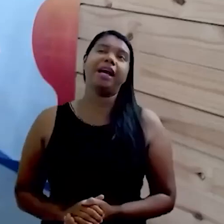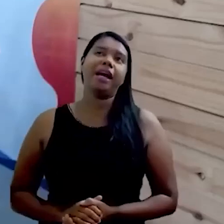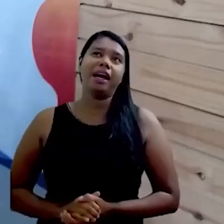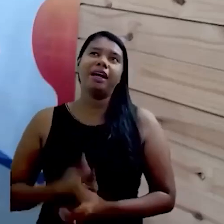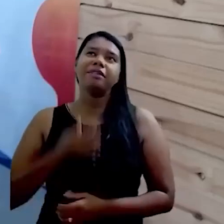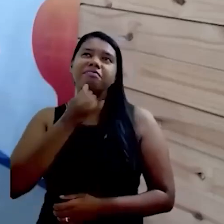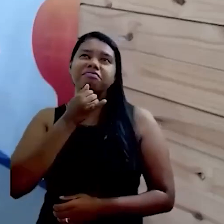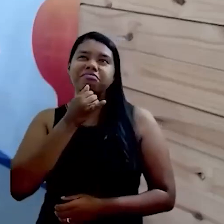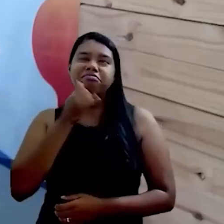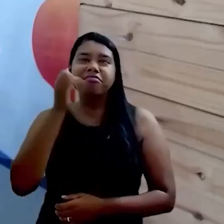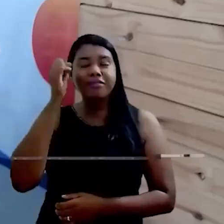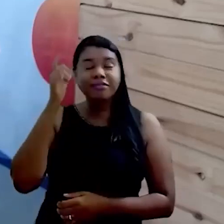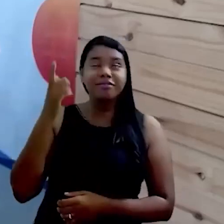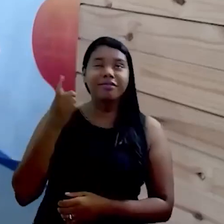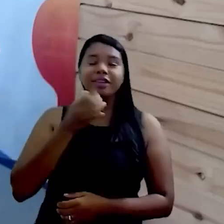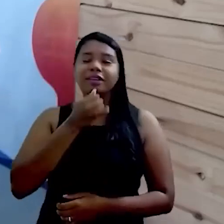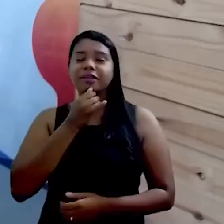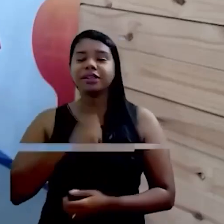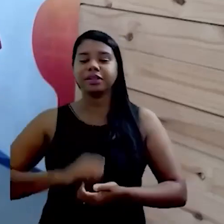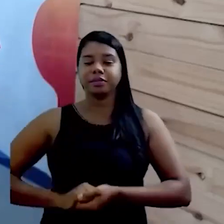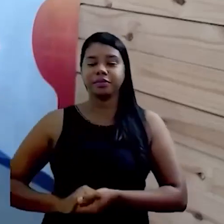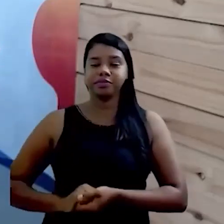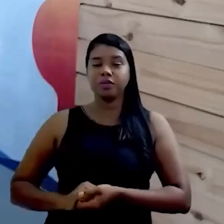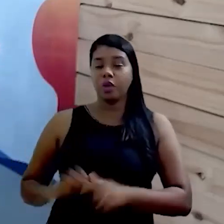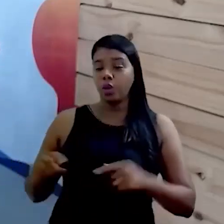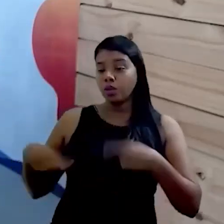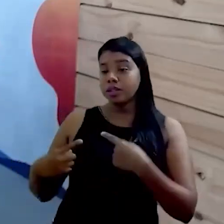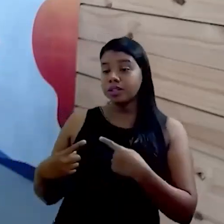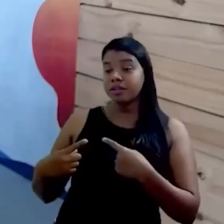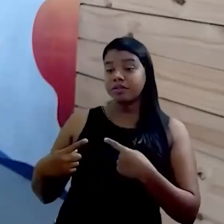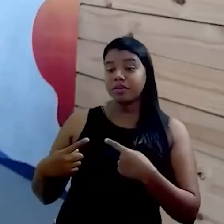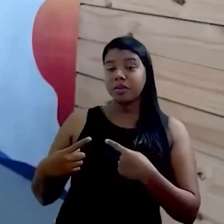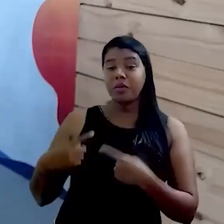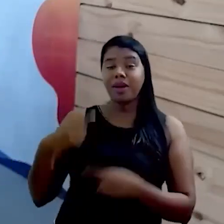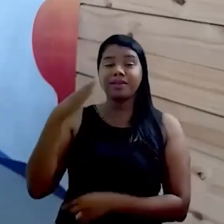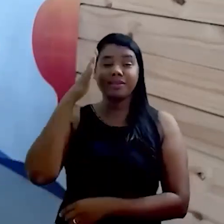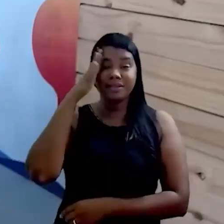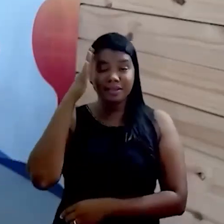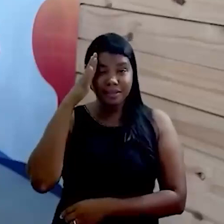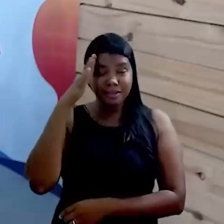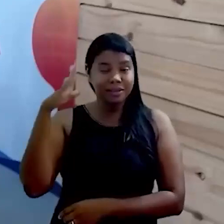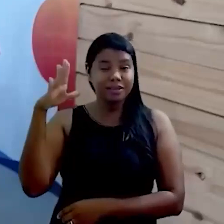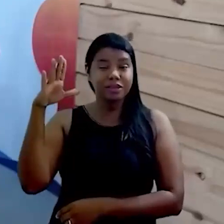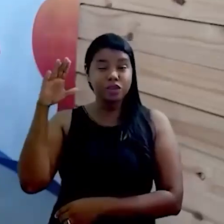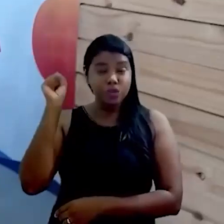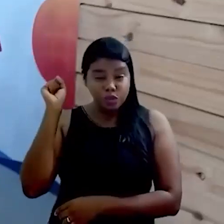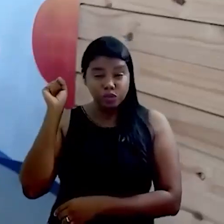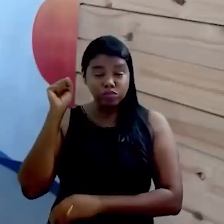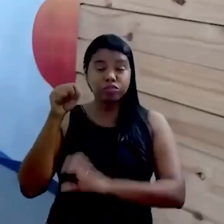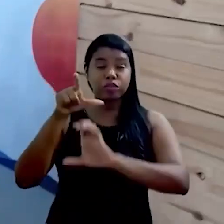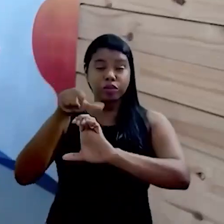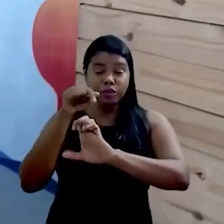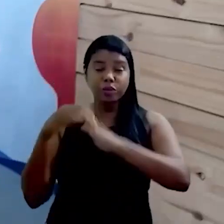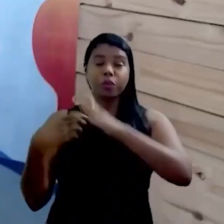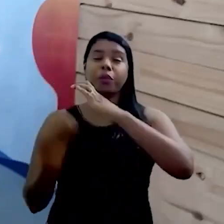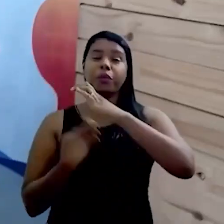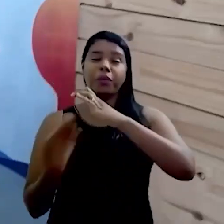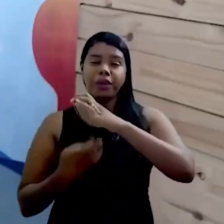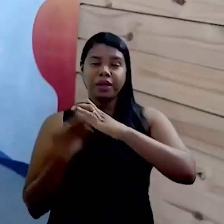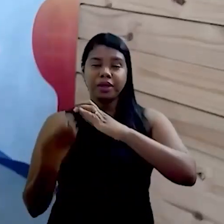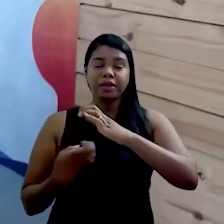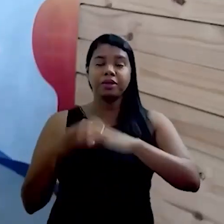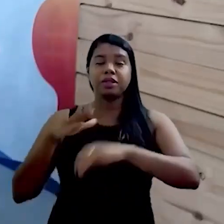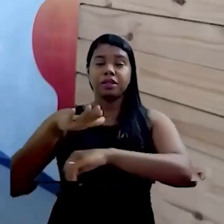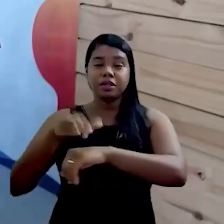grande desafio do consultor é ele se fazer ouvido, né? Porque o que acontece? Muitas vezes a empresa, ela contrata